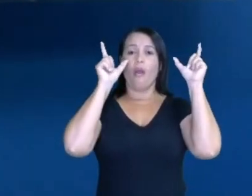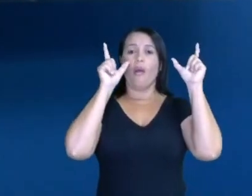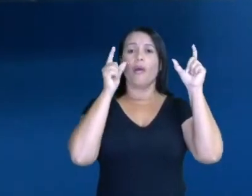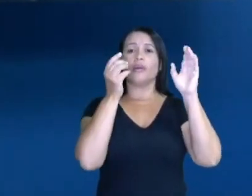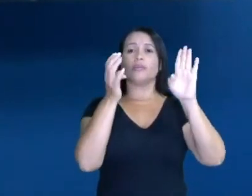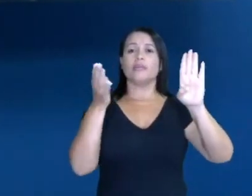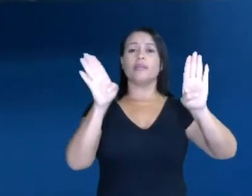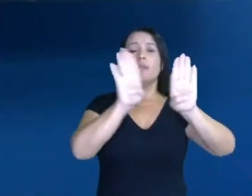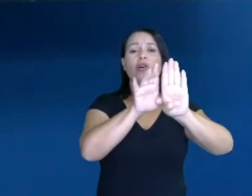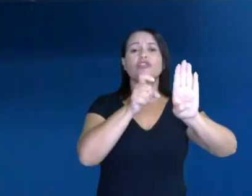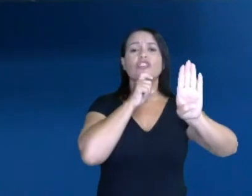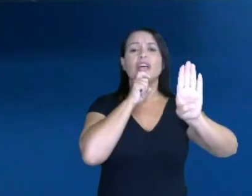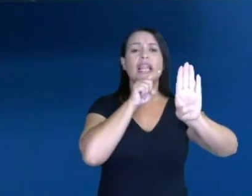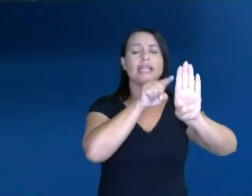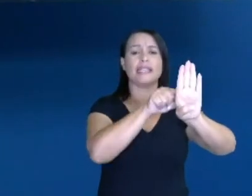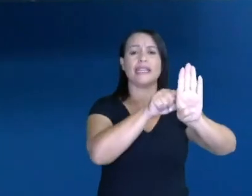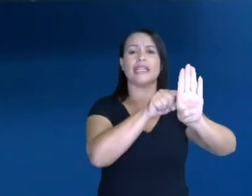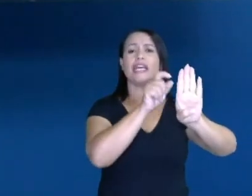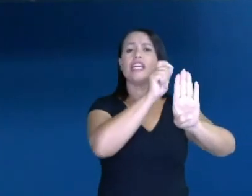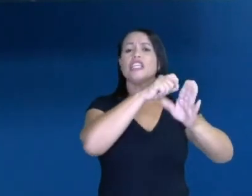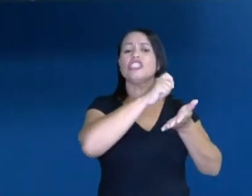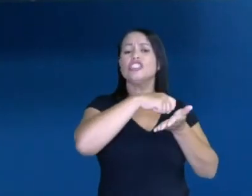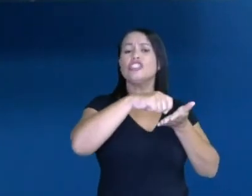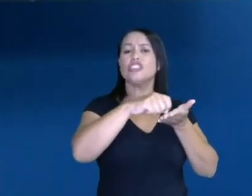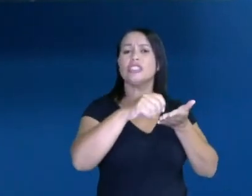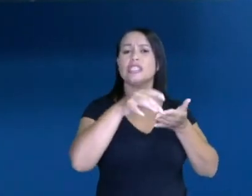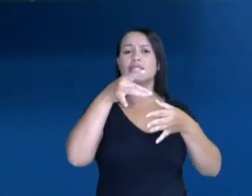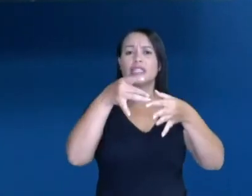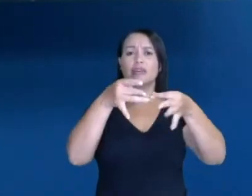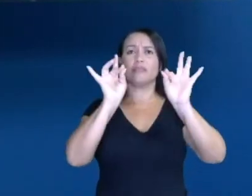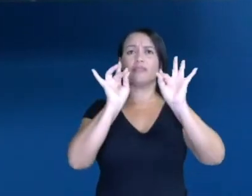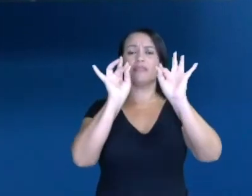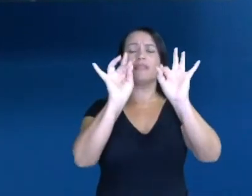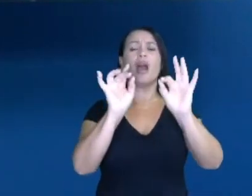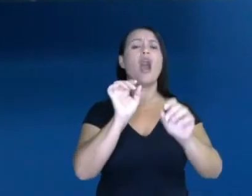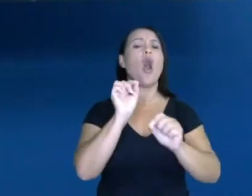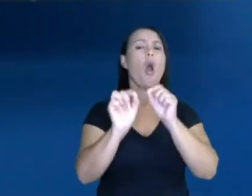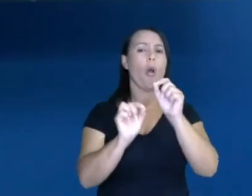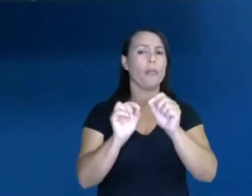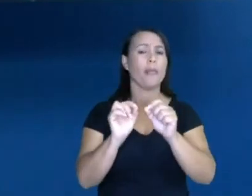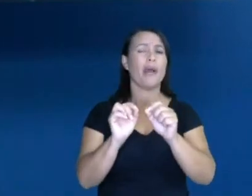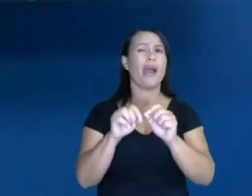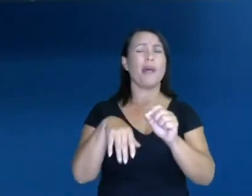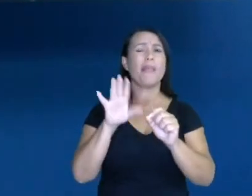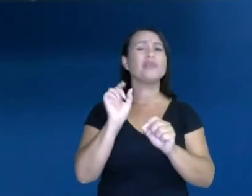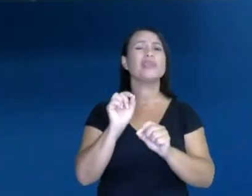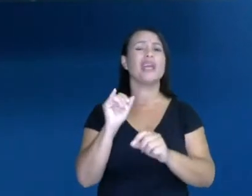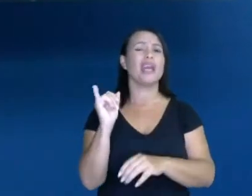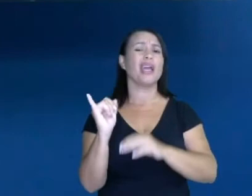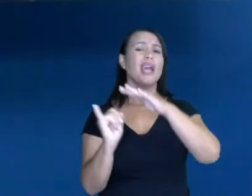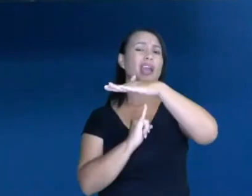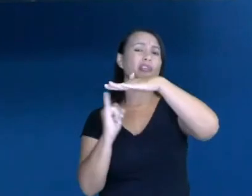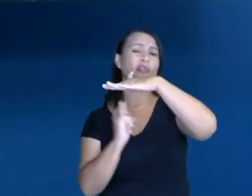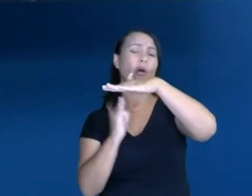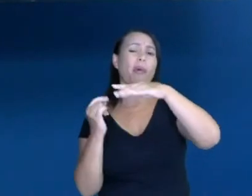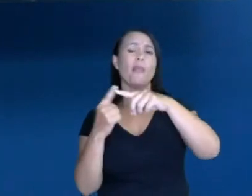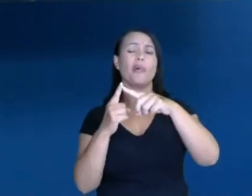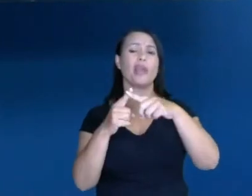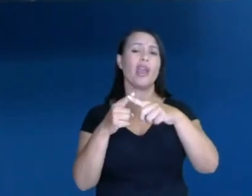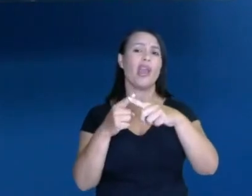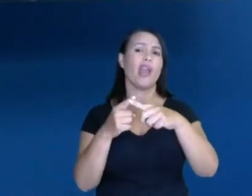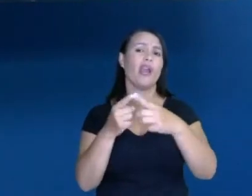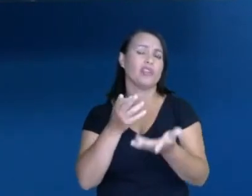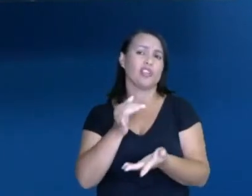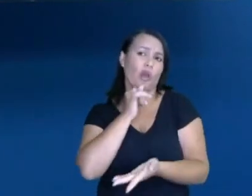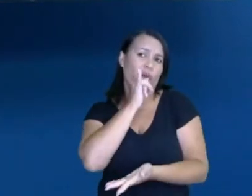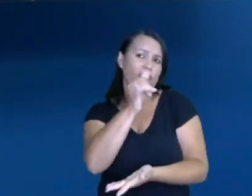da geladeira, escrita. Essa comunicação escrita, ela tende a ser mais informal, porque eu estou conversando, eu vou deixar um